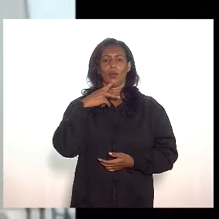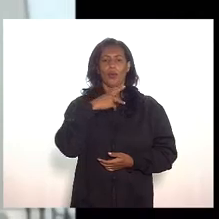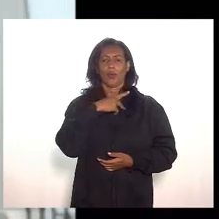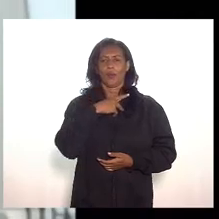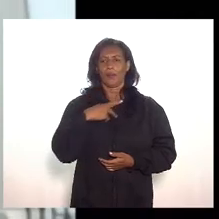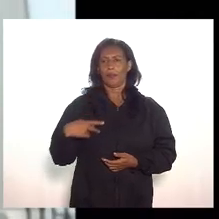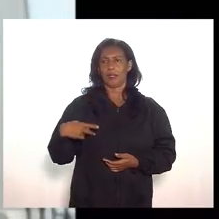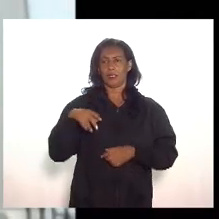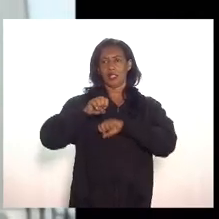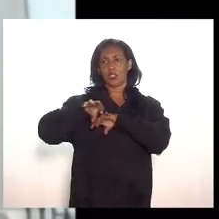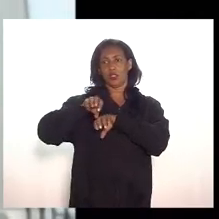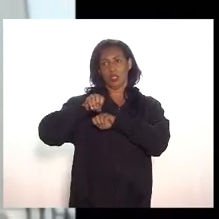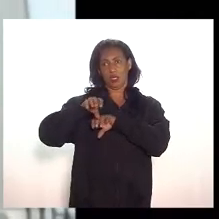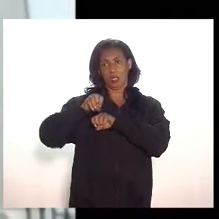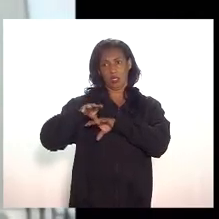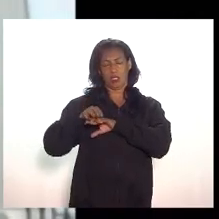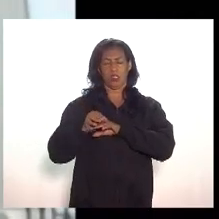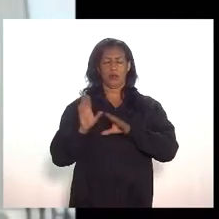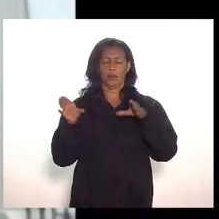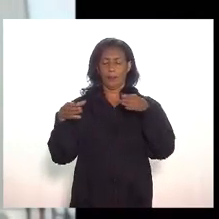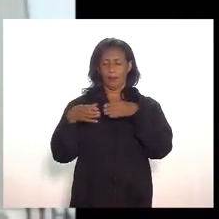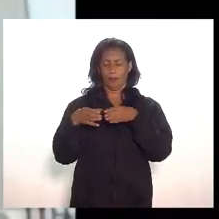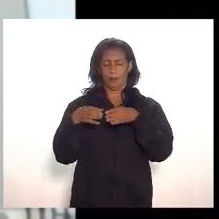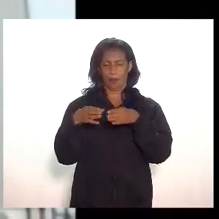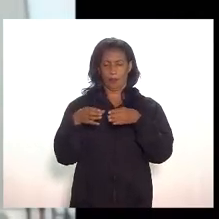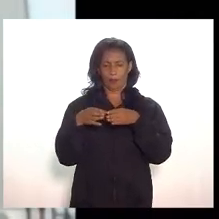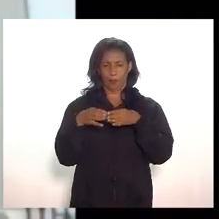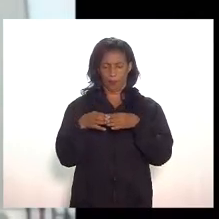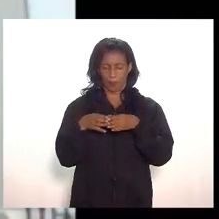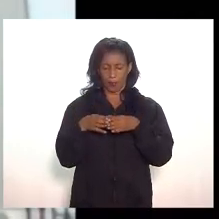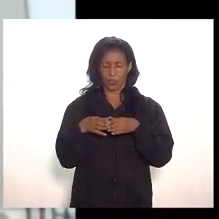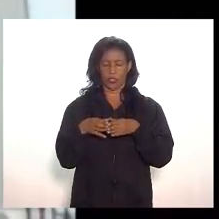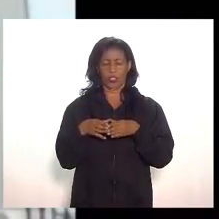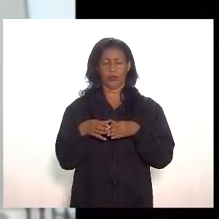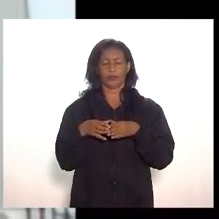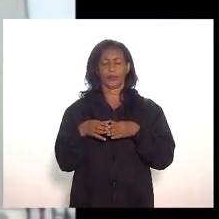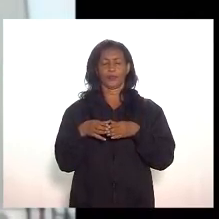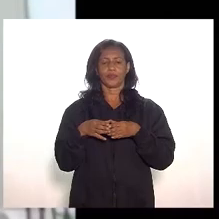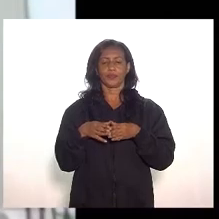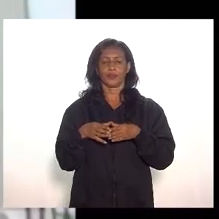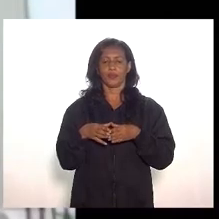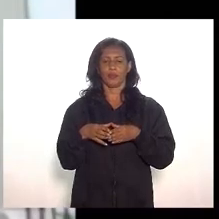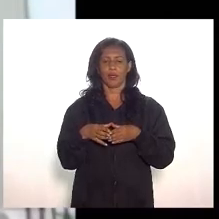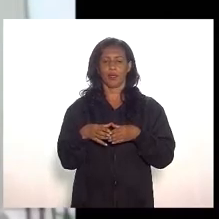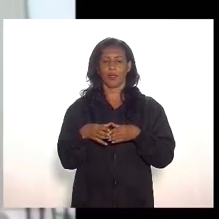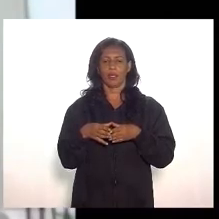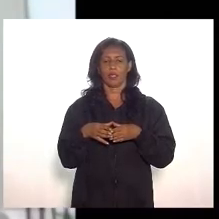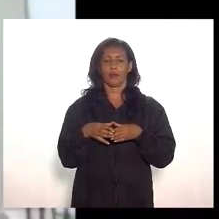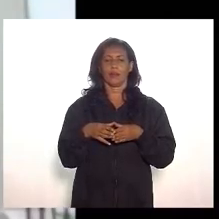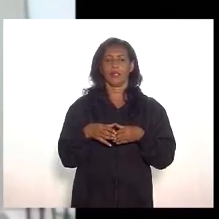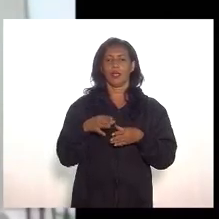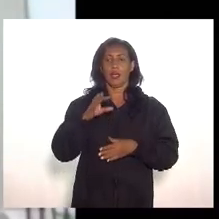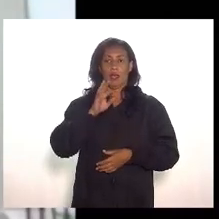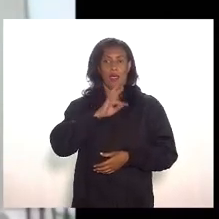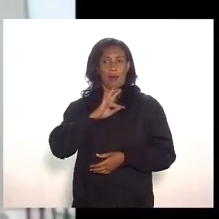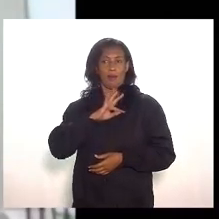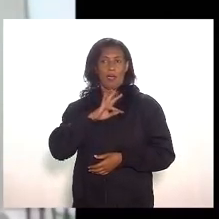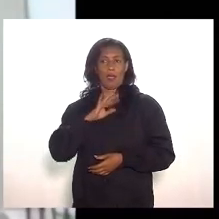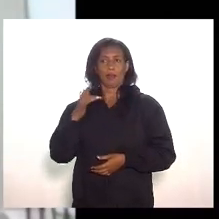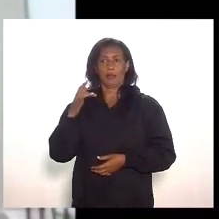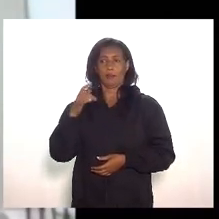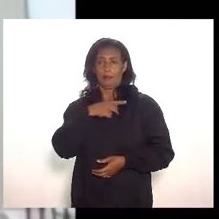projeto saísse embaixo em diligência. Deputada Marta Rocha, presidente da Comissão de Saúde, deu parecer em sentido convergente e o